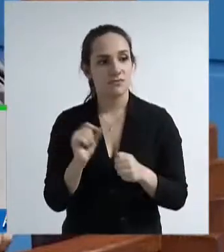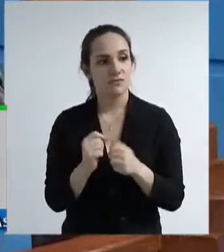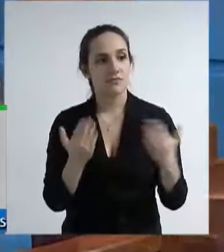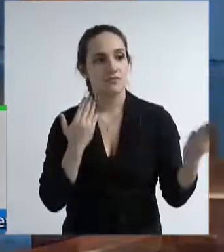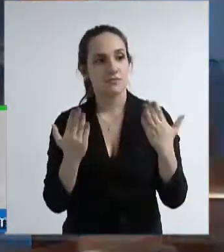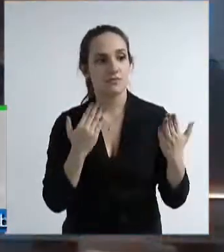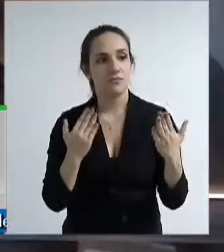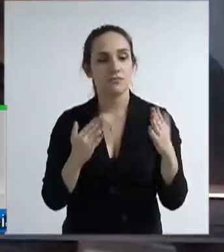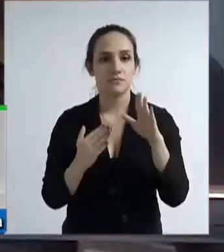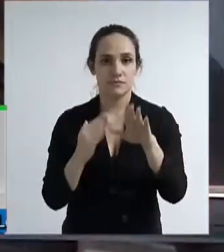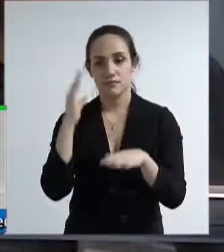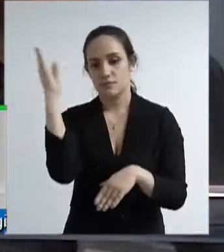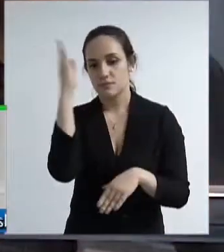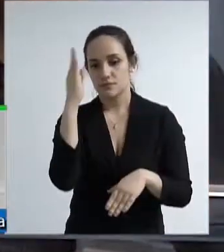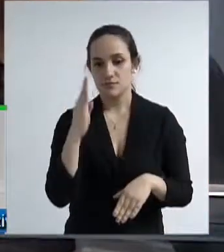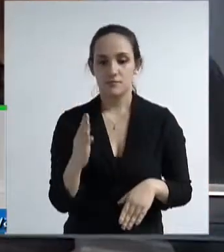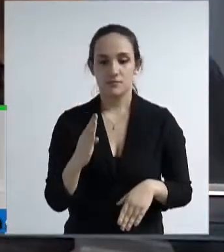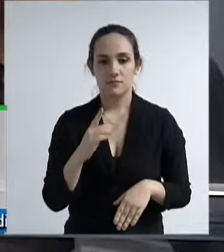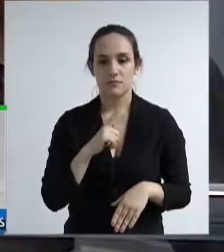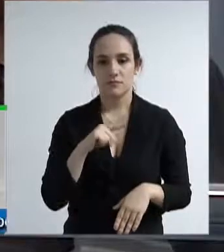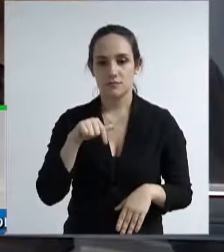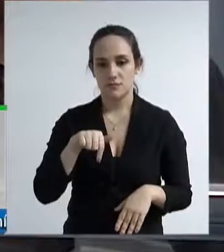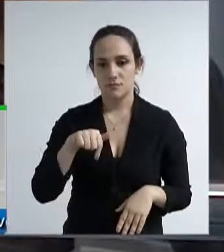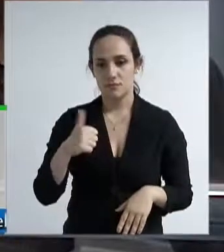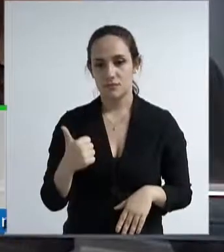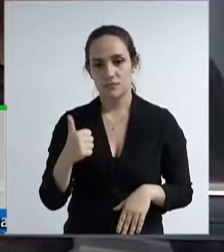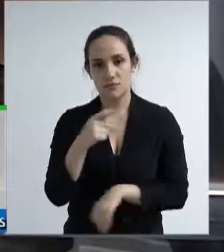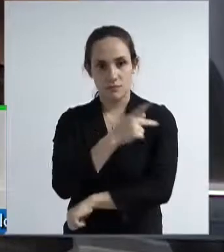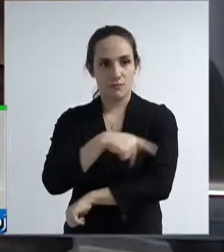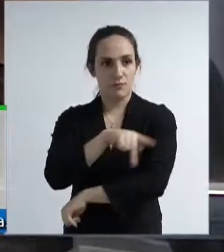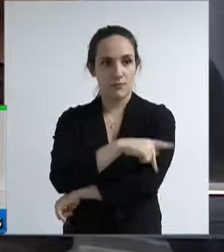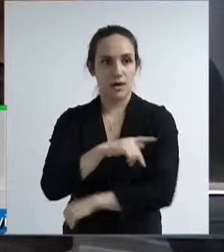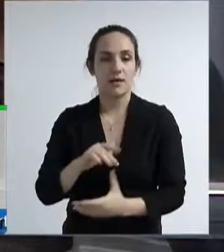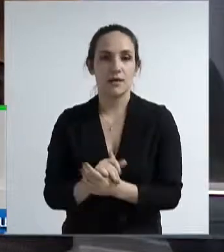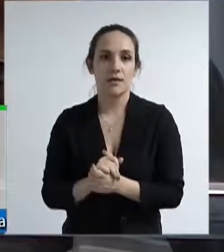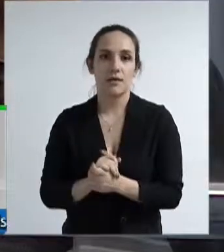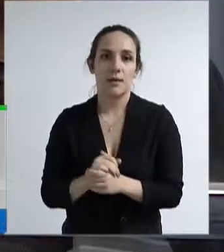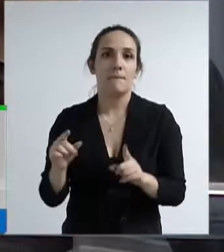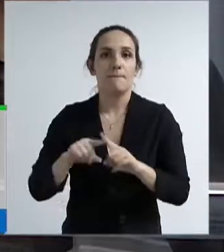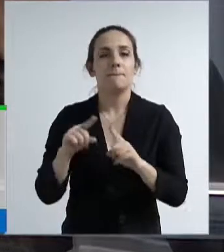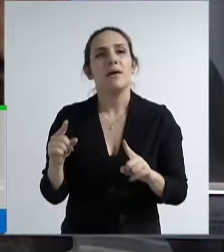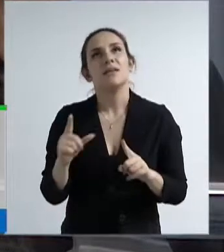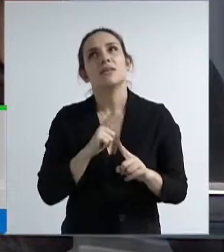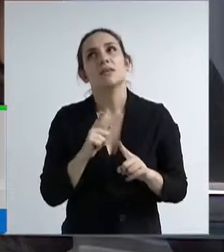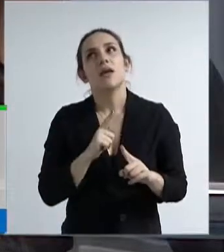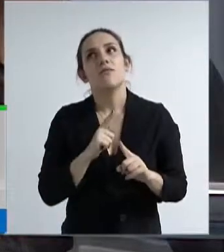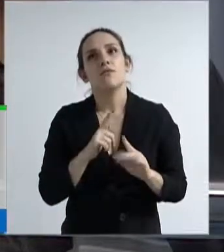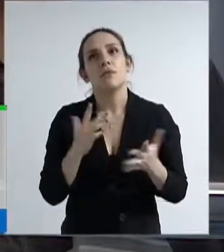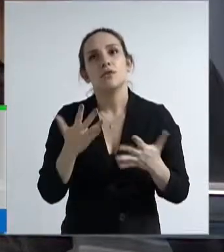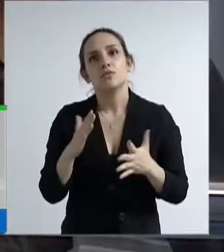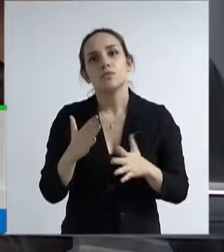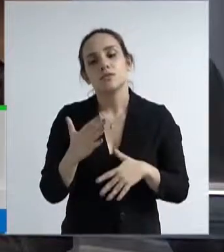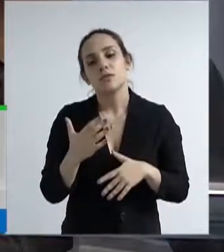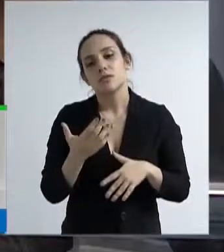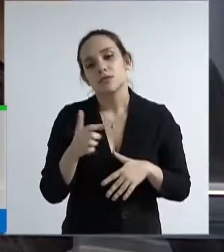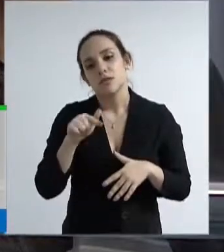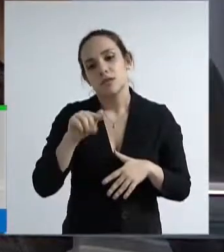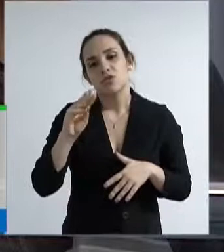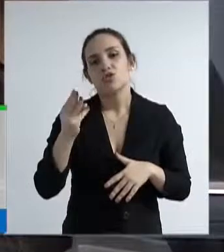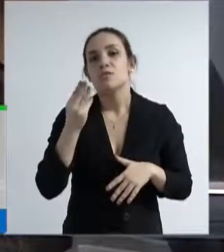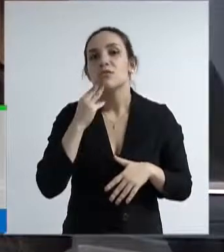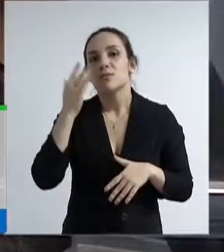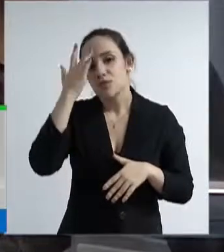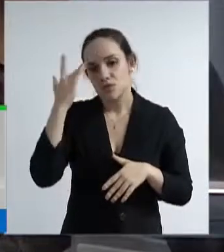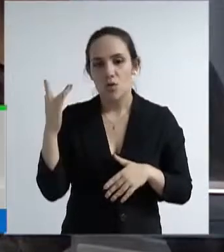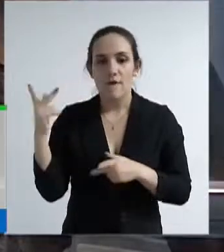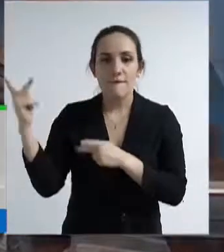tem 71 parques nacionais. E a gente recebeu no ano passado, entre estrangeiros e brasileiros, apenas 7 milhões